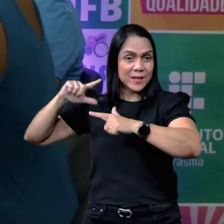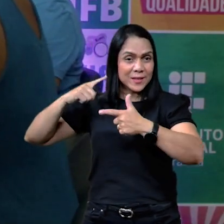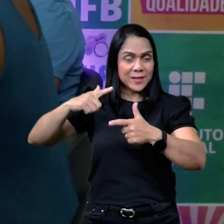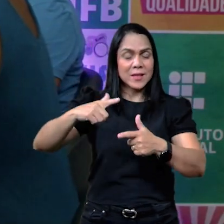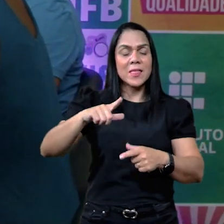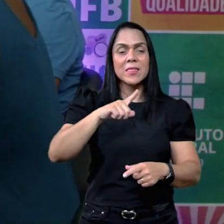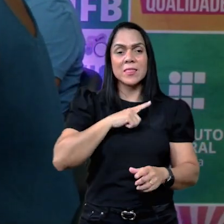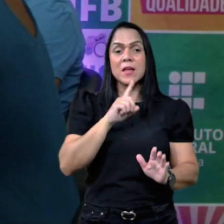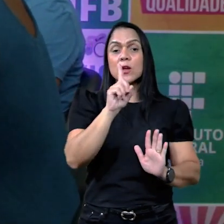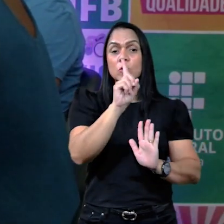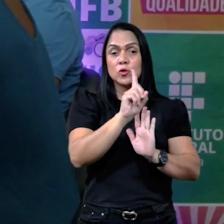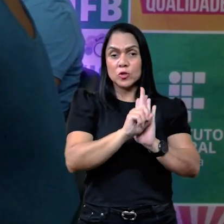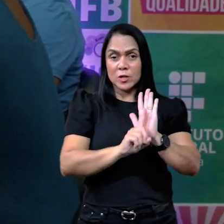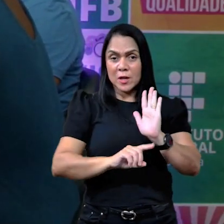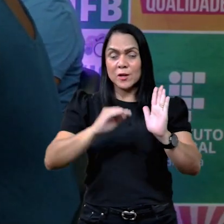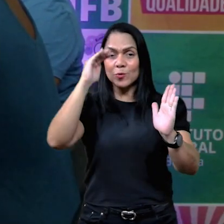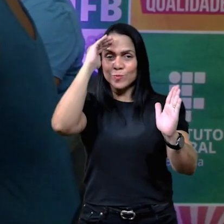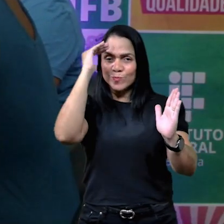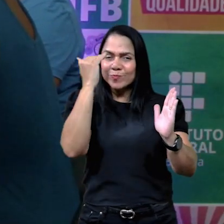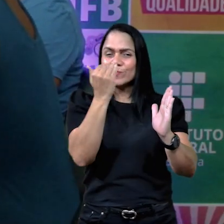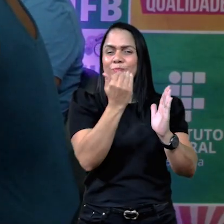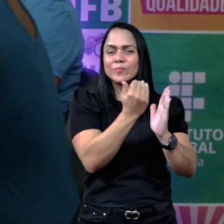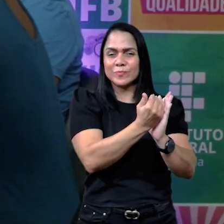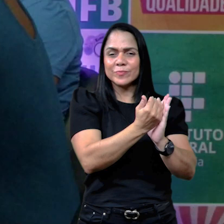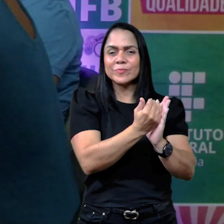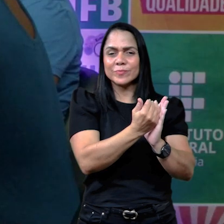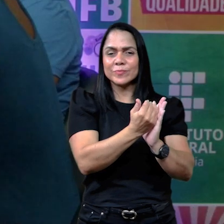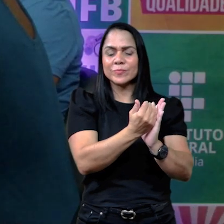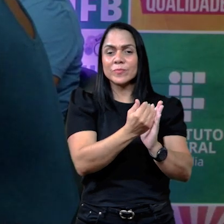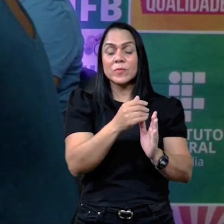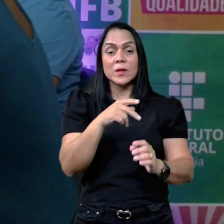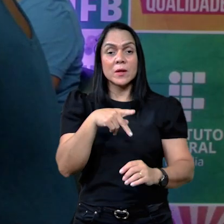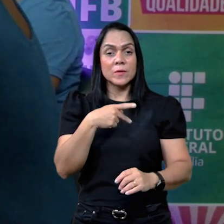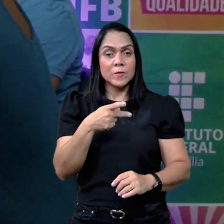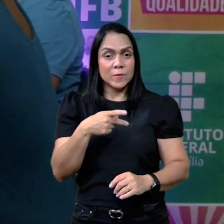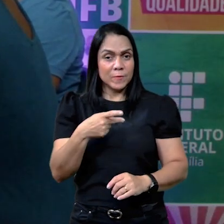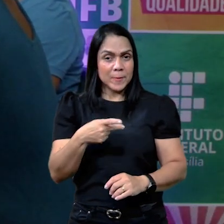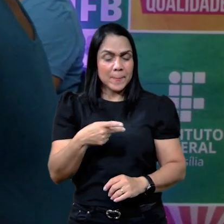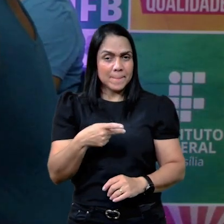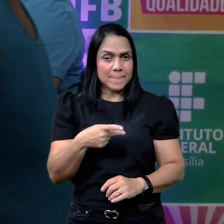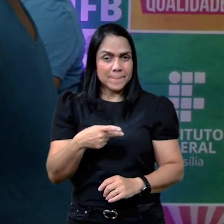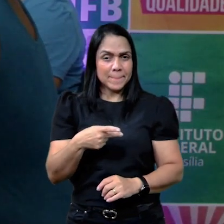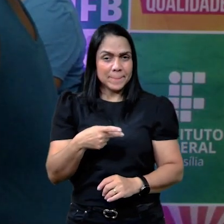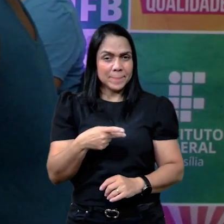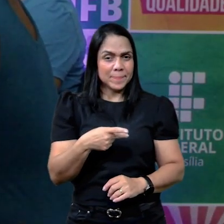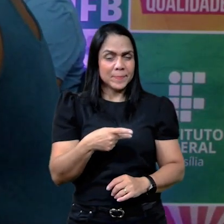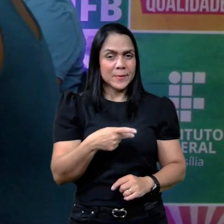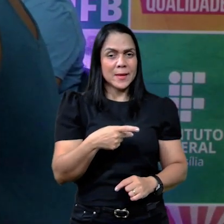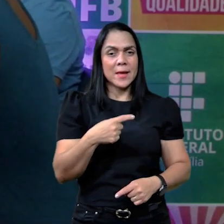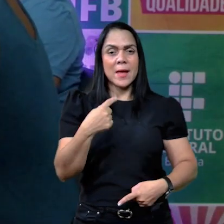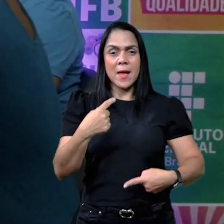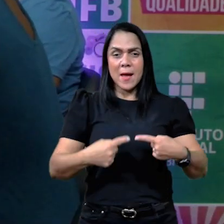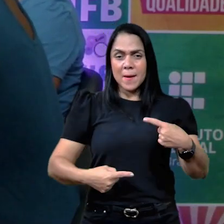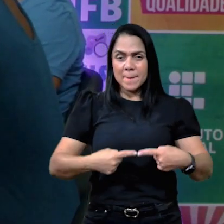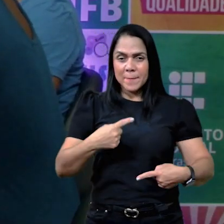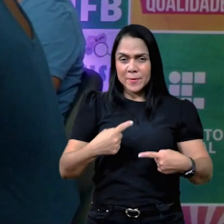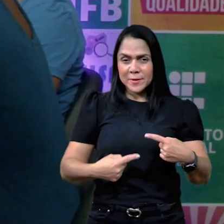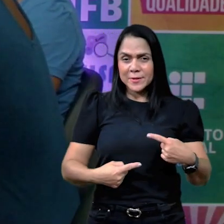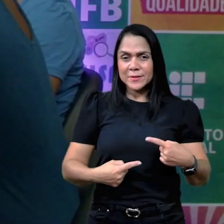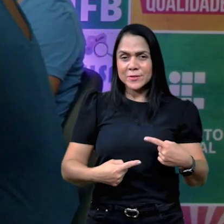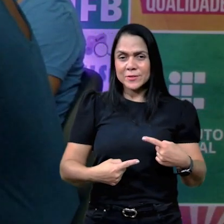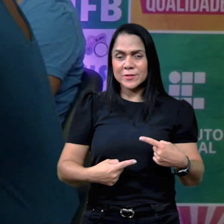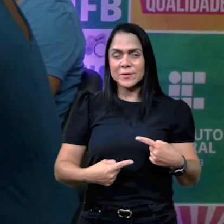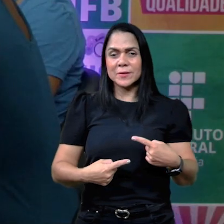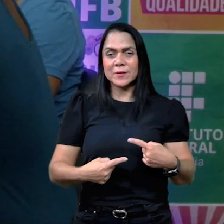tenham os seus direitos respeitados. Eu vou falar um pouco aqui, então, sobre a política nacional